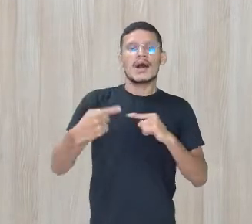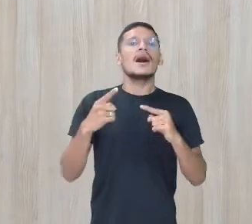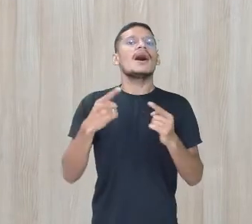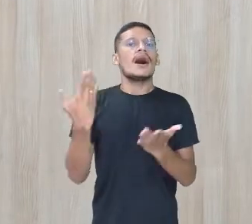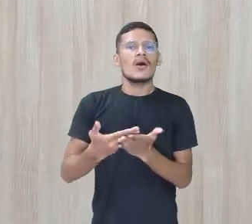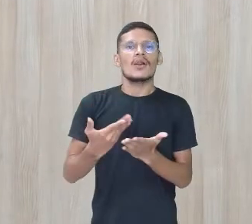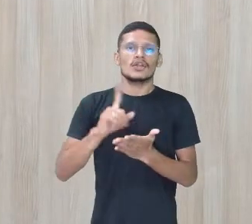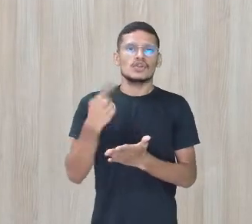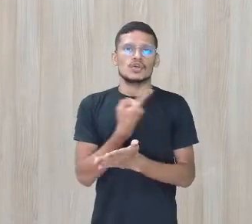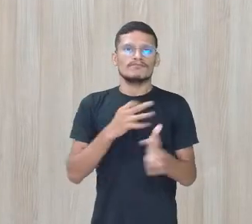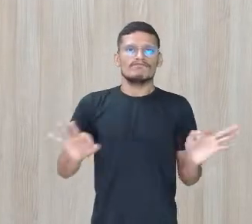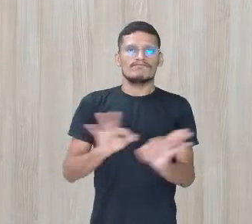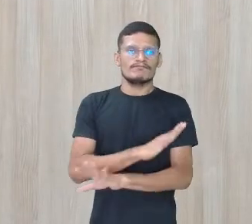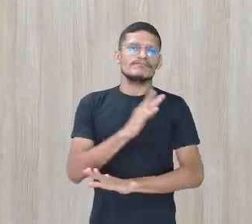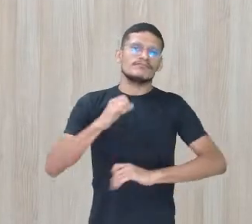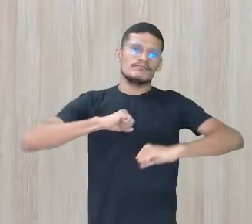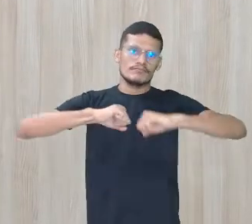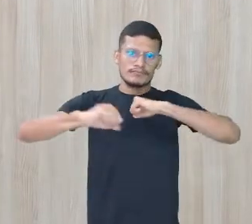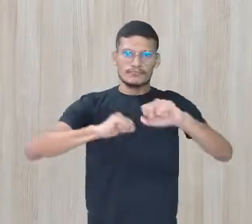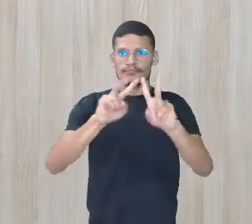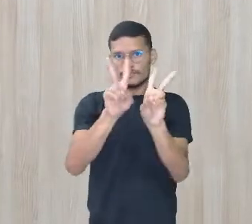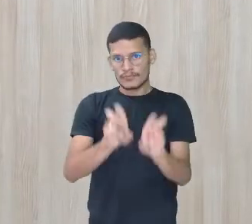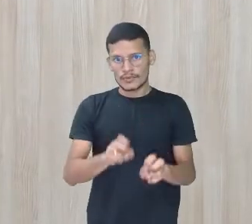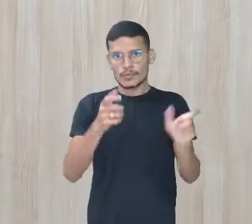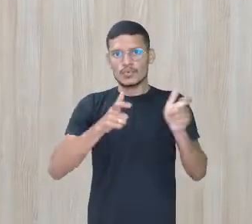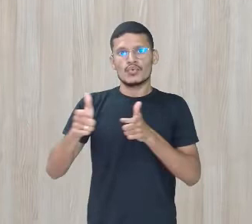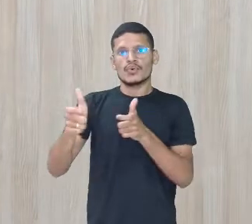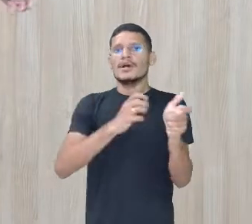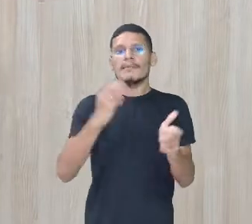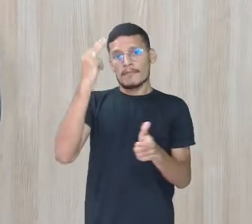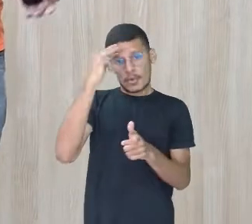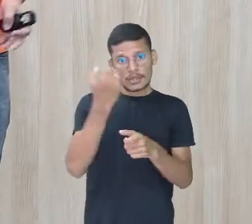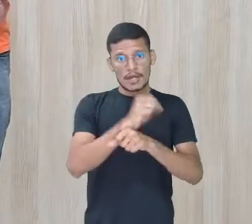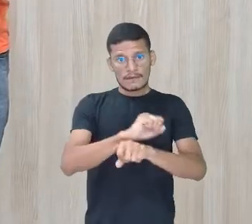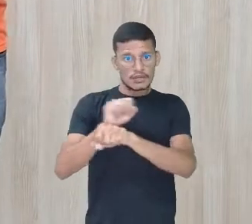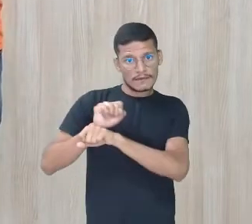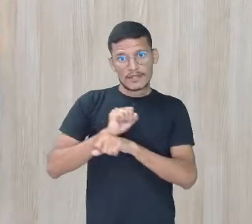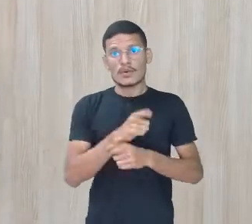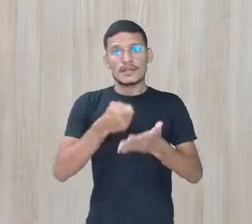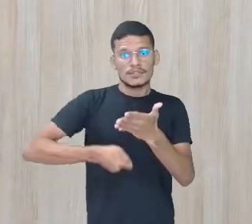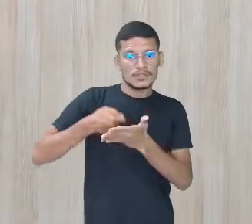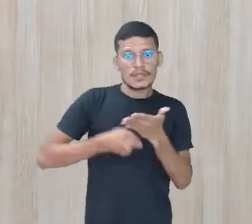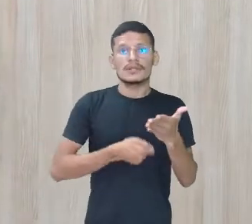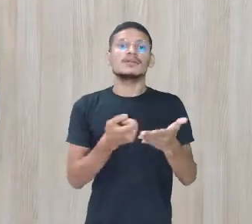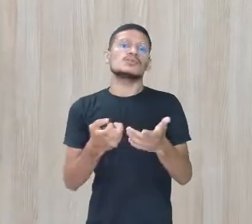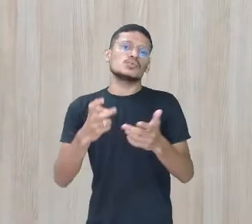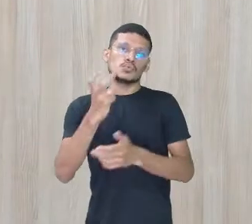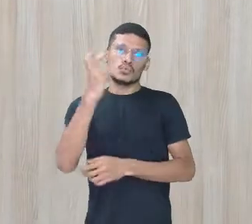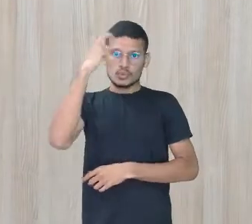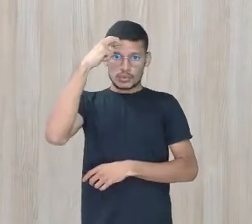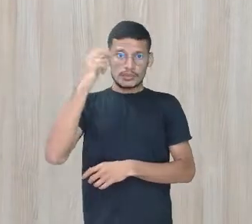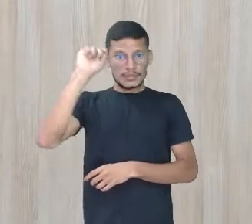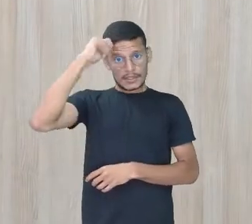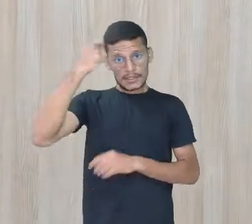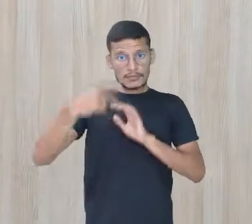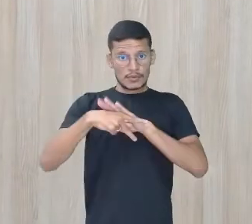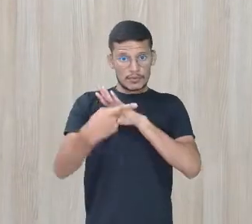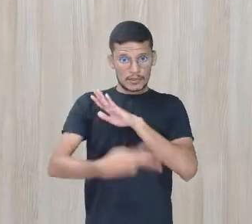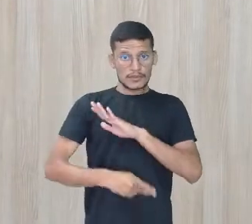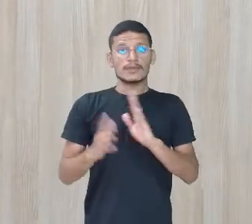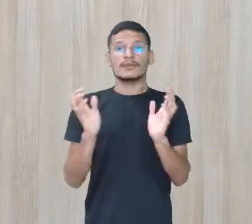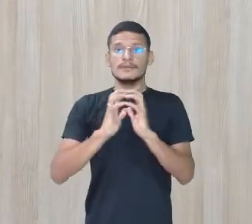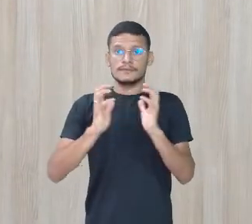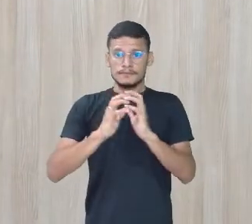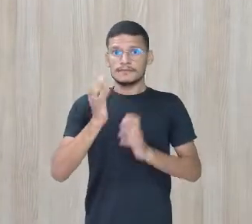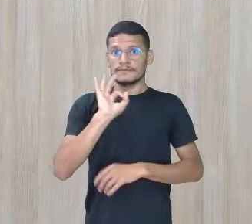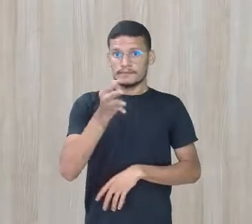fecha, né, esse debate sobre os lugares de memória da escravidão, da resistência e da cultura negra aqui